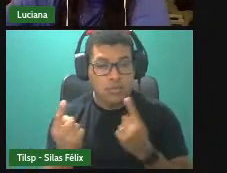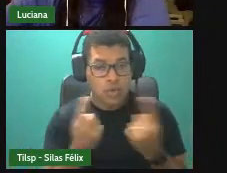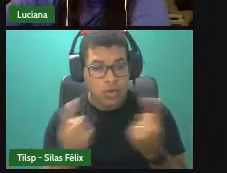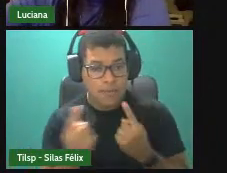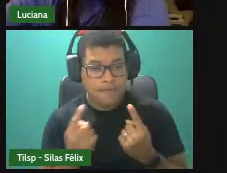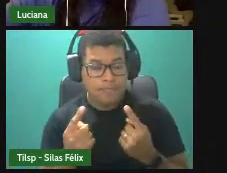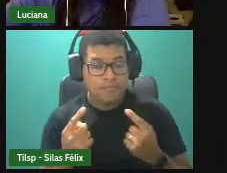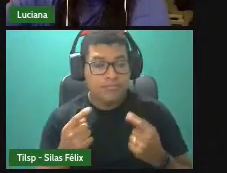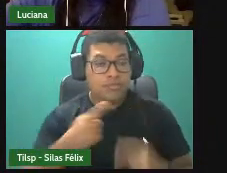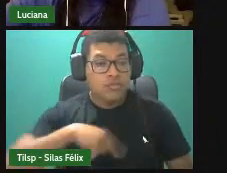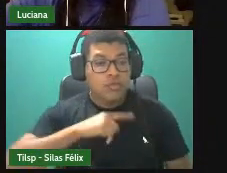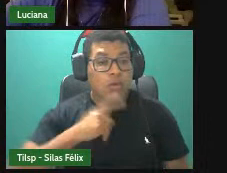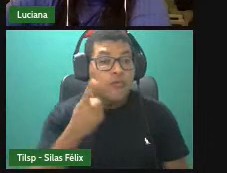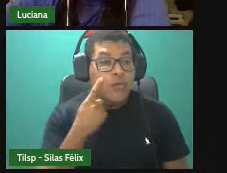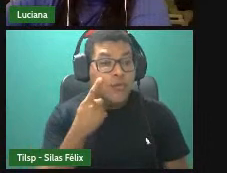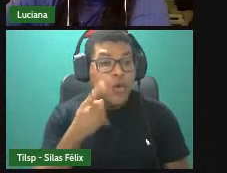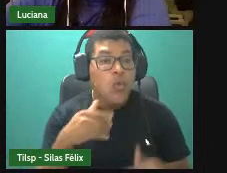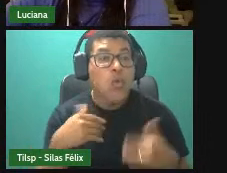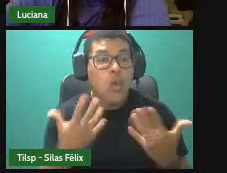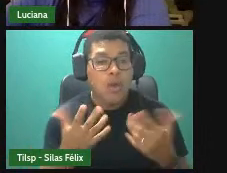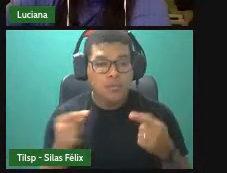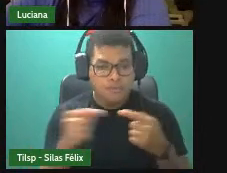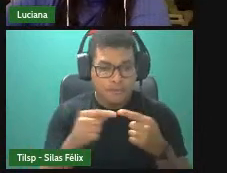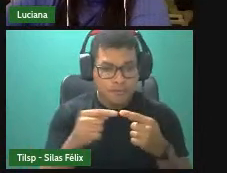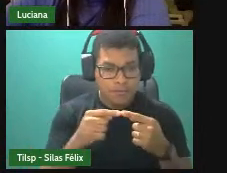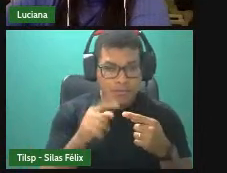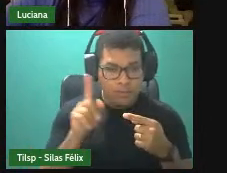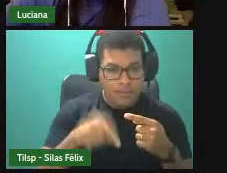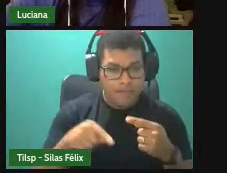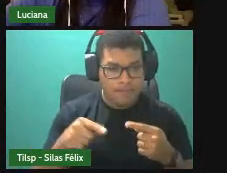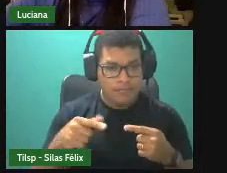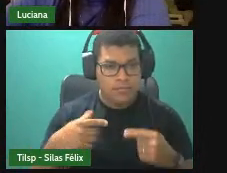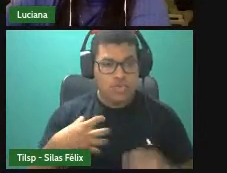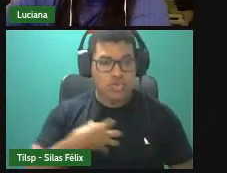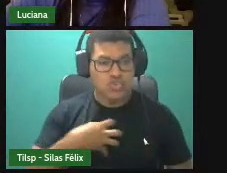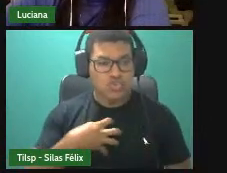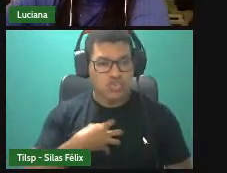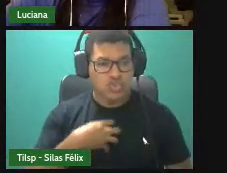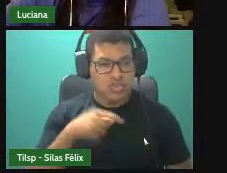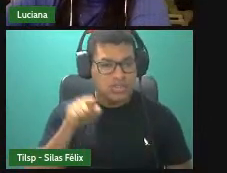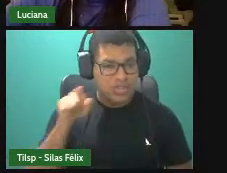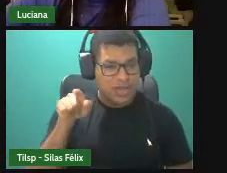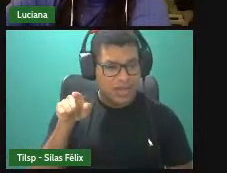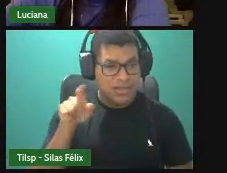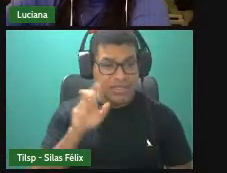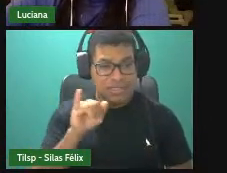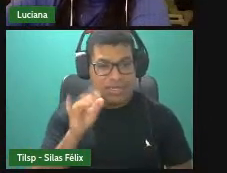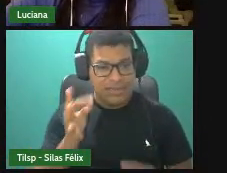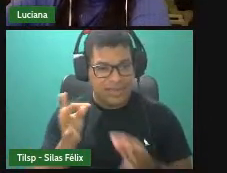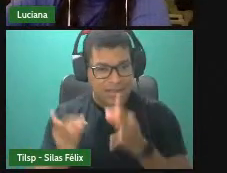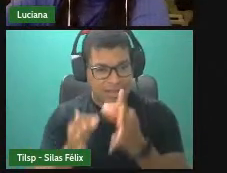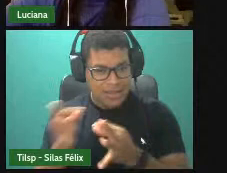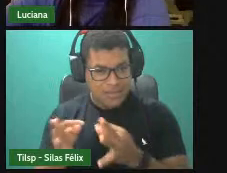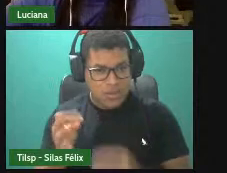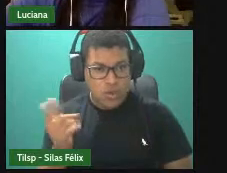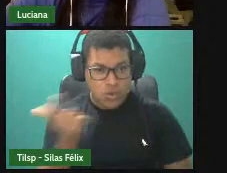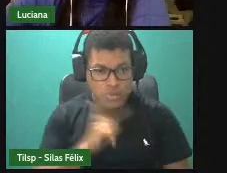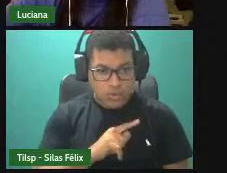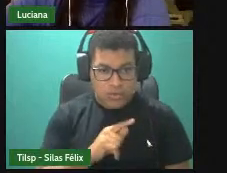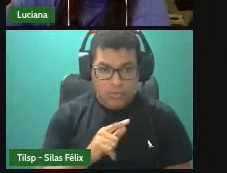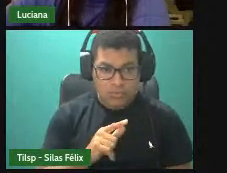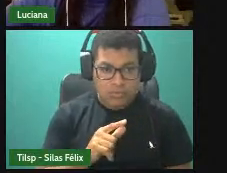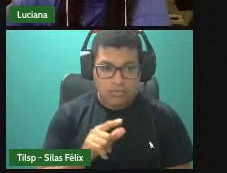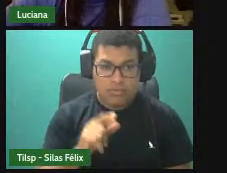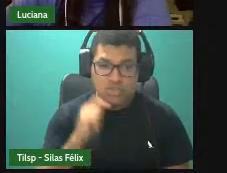fio que liga a conduta ao resultado. Né? Se aquele tratamento odontológico ou se